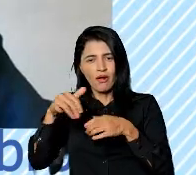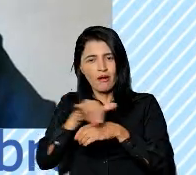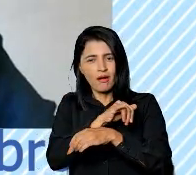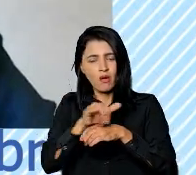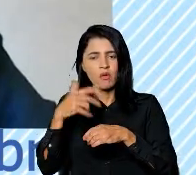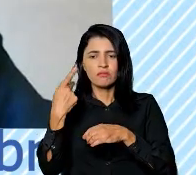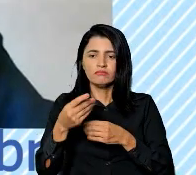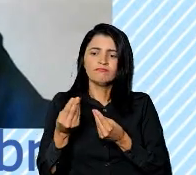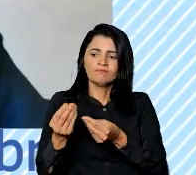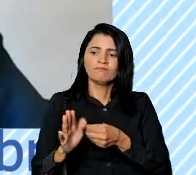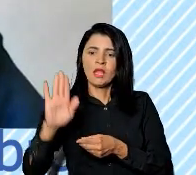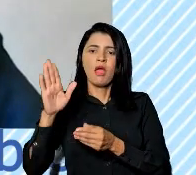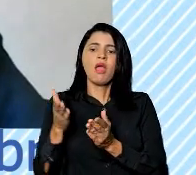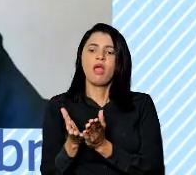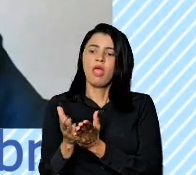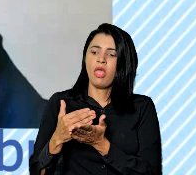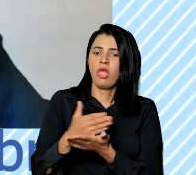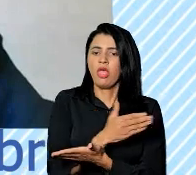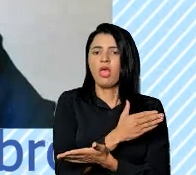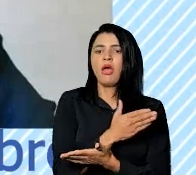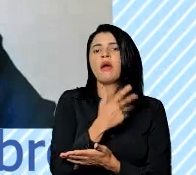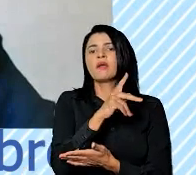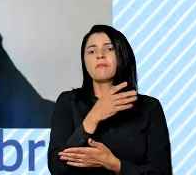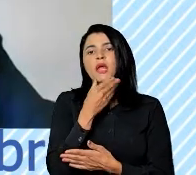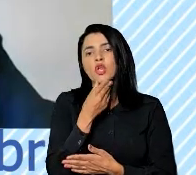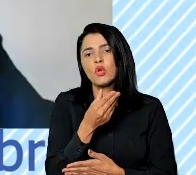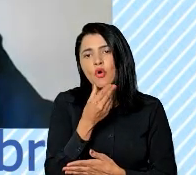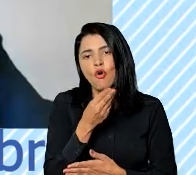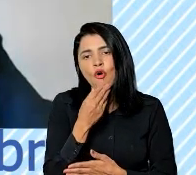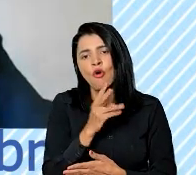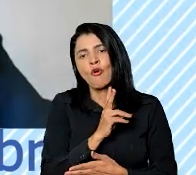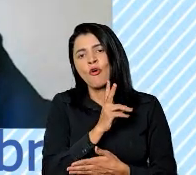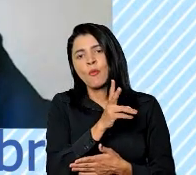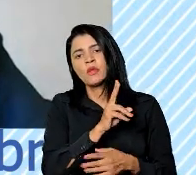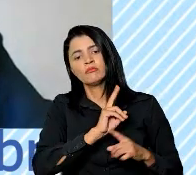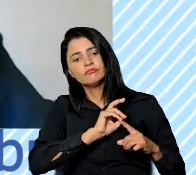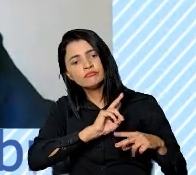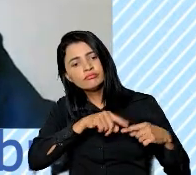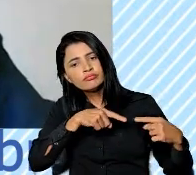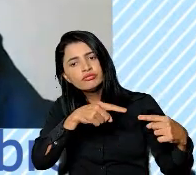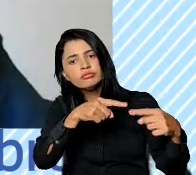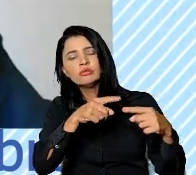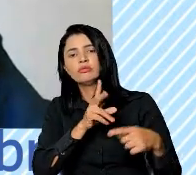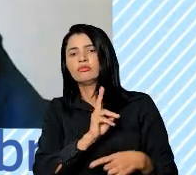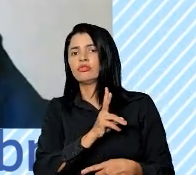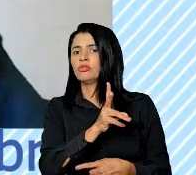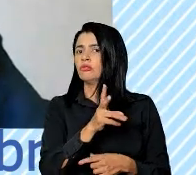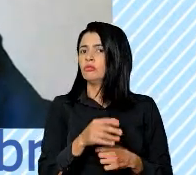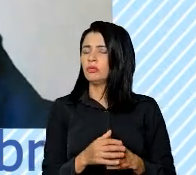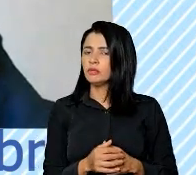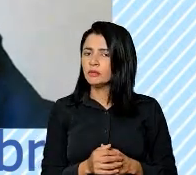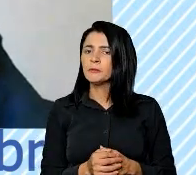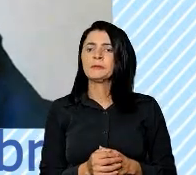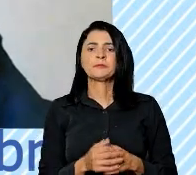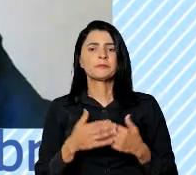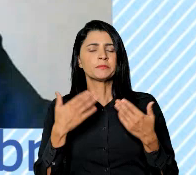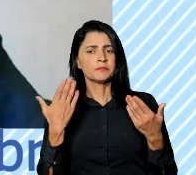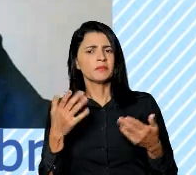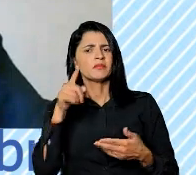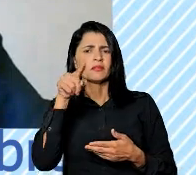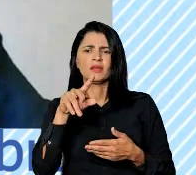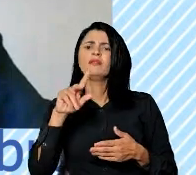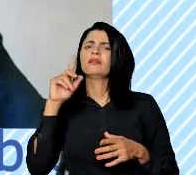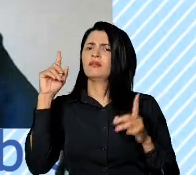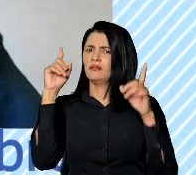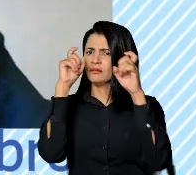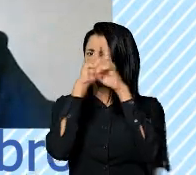são desviados para que as candidaturas de homens sigam perpetuando e avançando neste mesmo lugar. Então, essa é uma situação